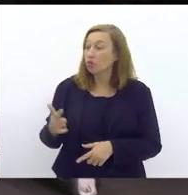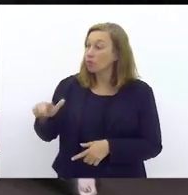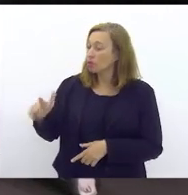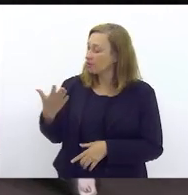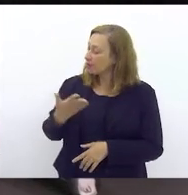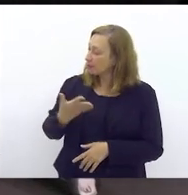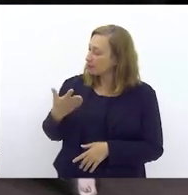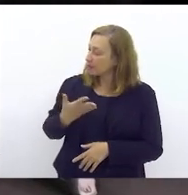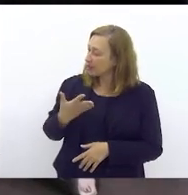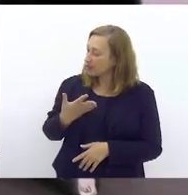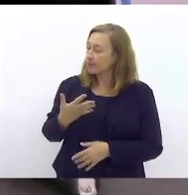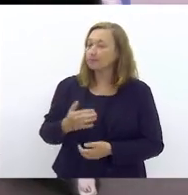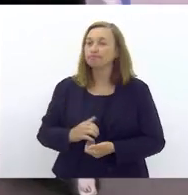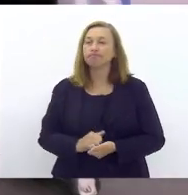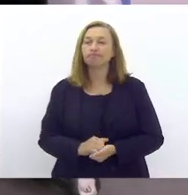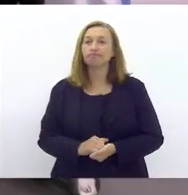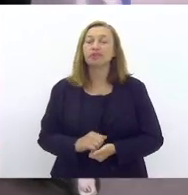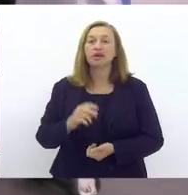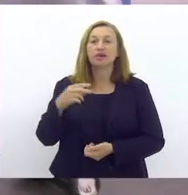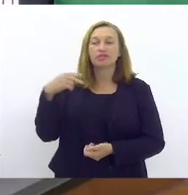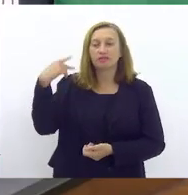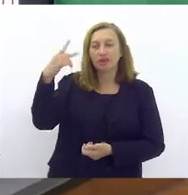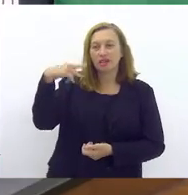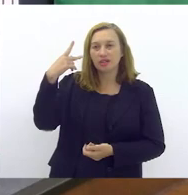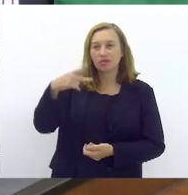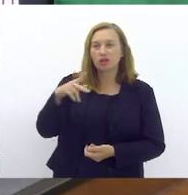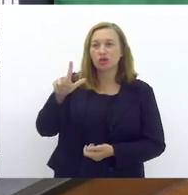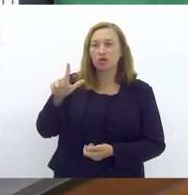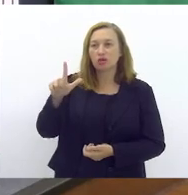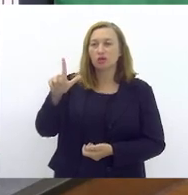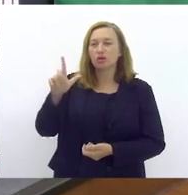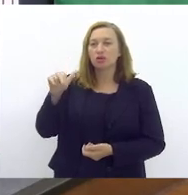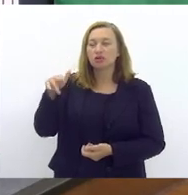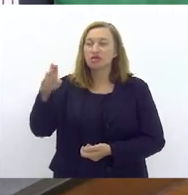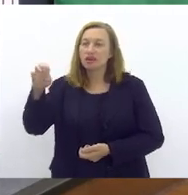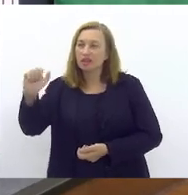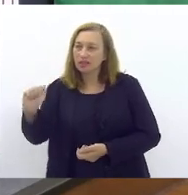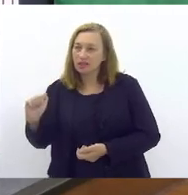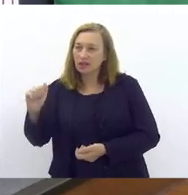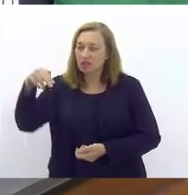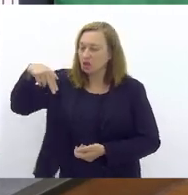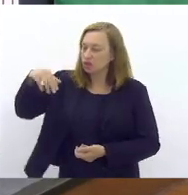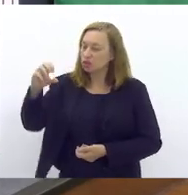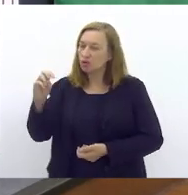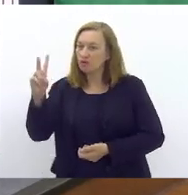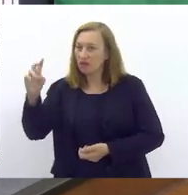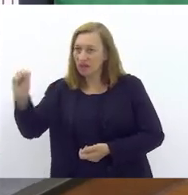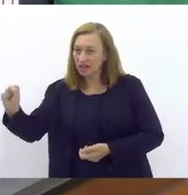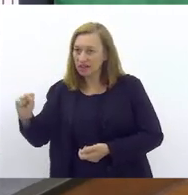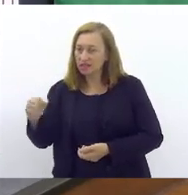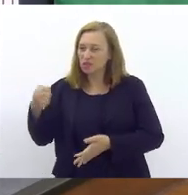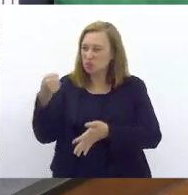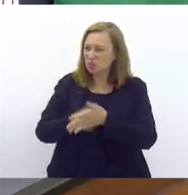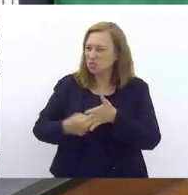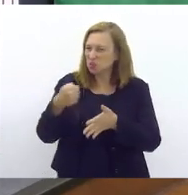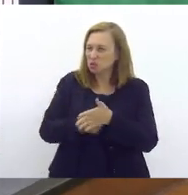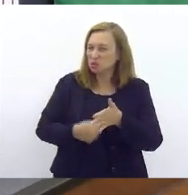que está aqui na mesa conosco, a vereadora Luciana Novaes, né, companheira de muita luta,